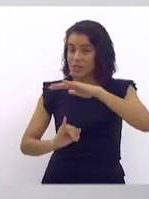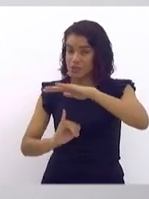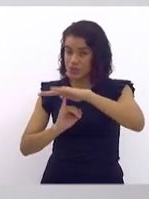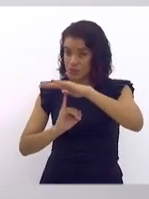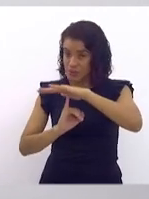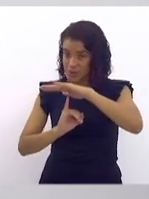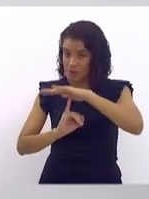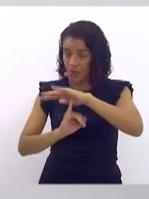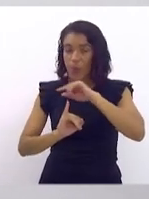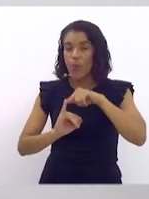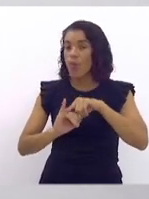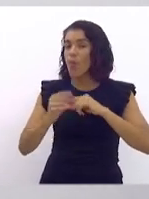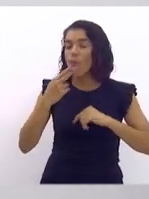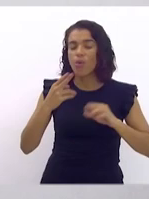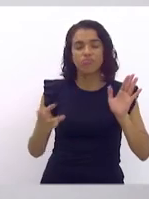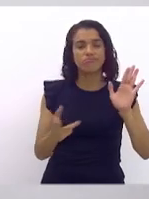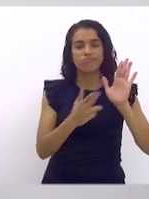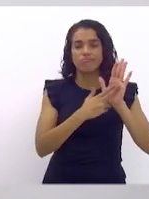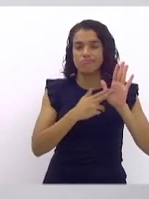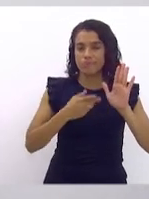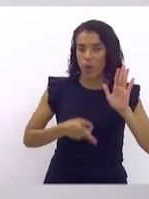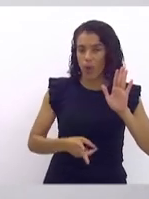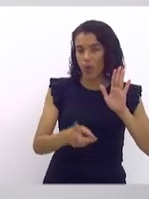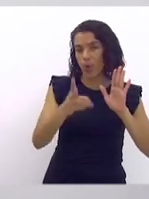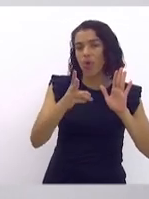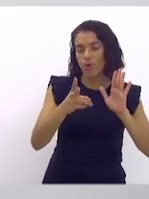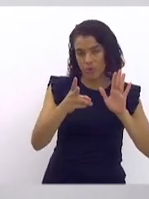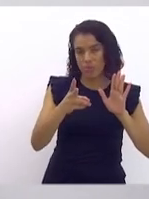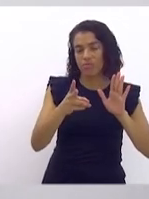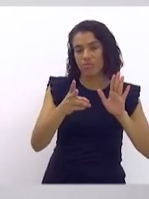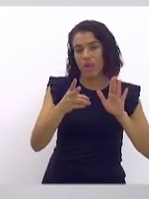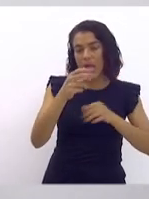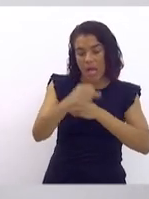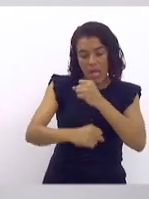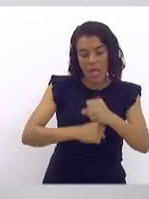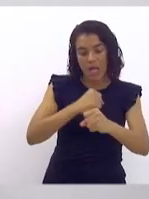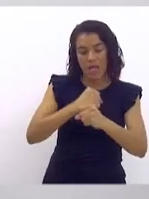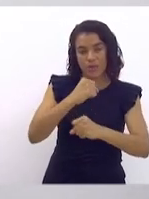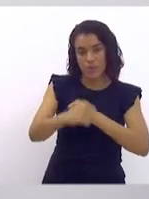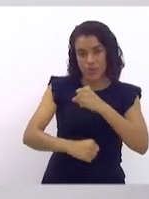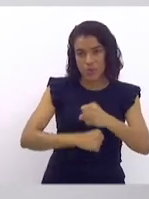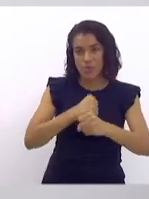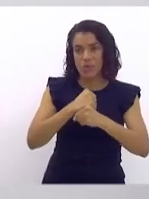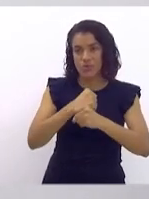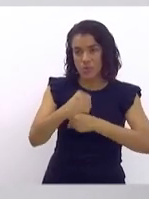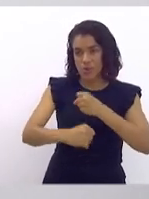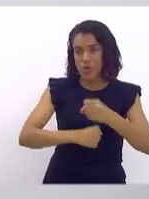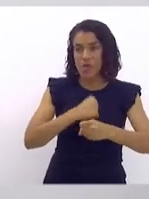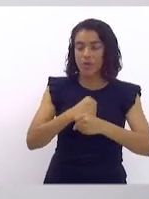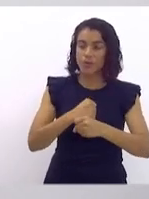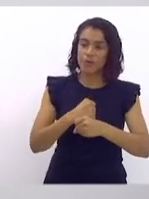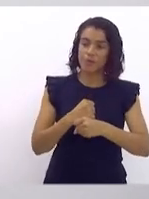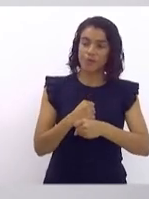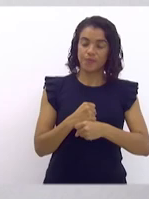institucionalmente, assumir de forma continuada, ano a ano, por isso que é de forma continuada,